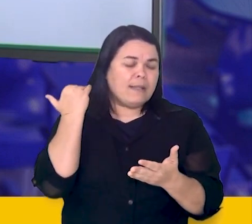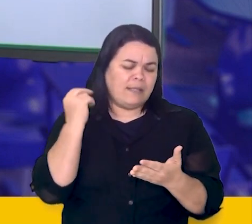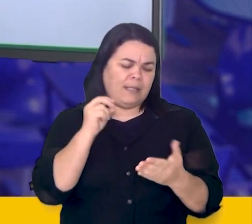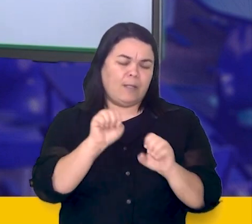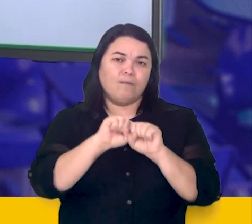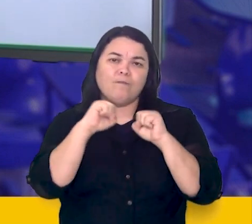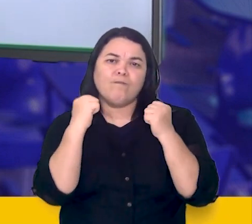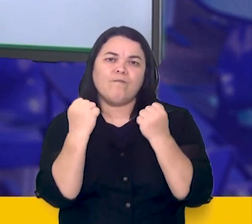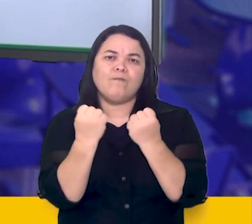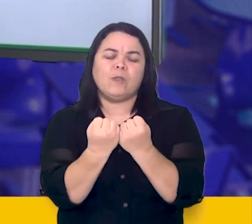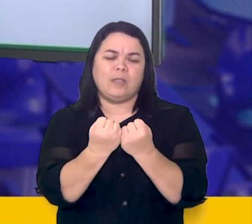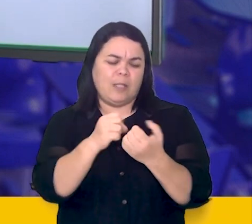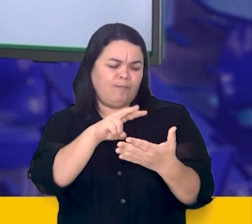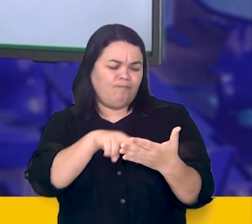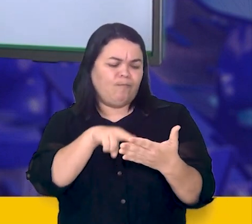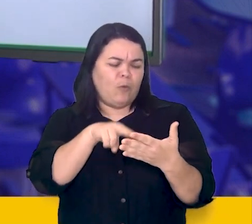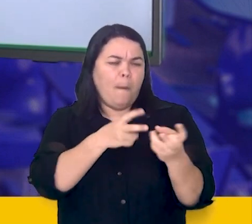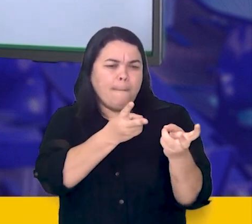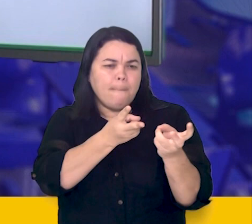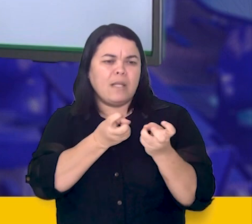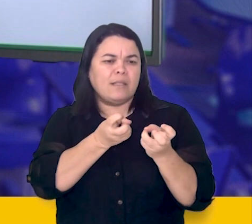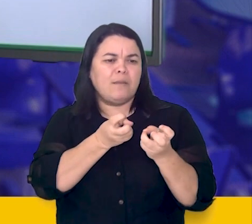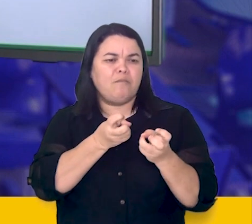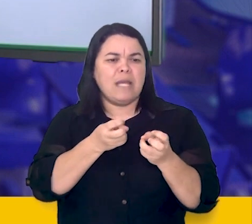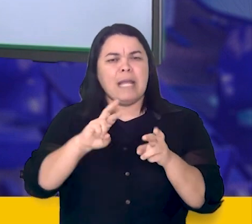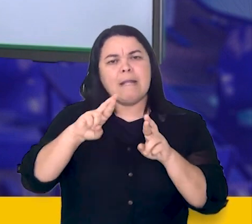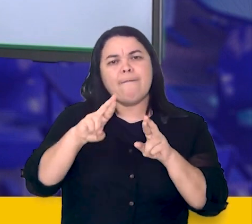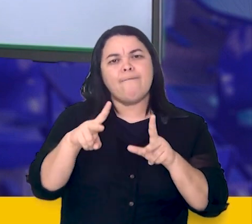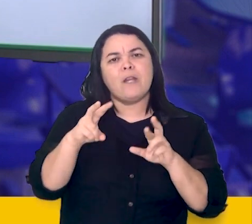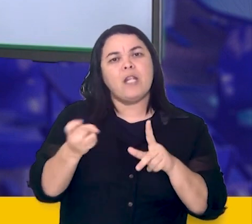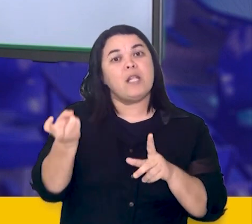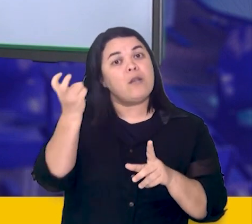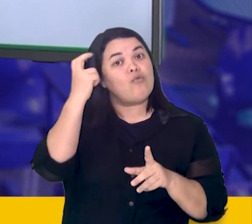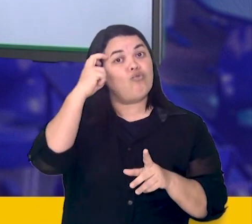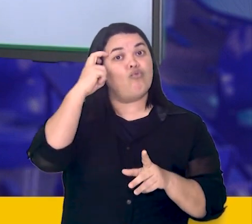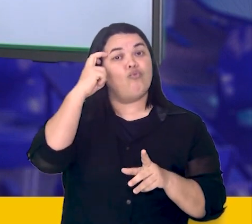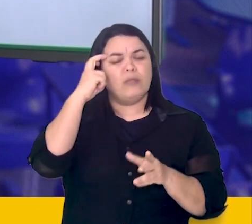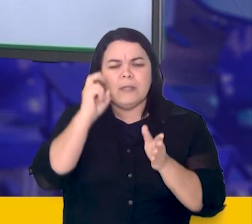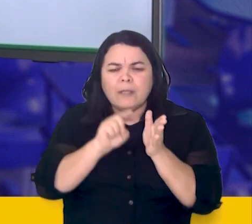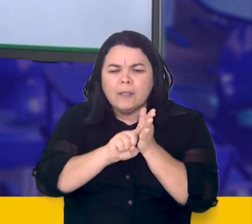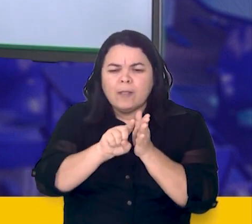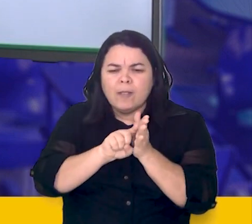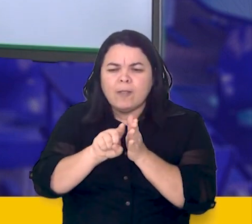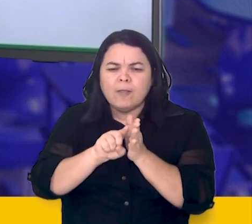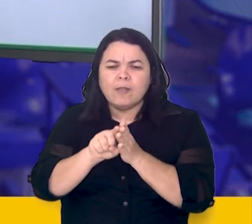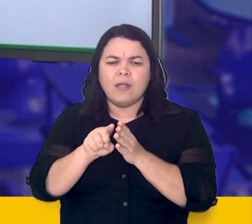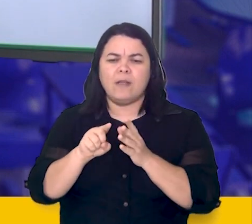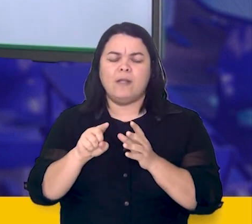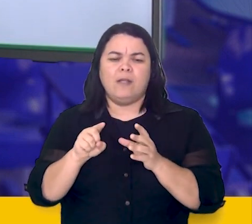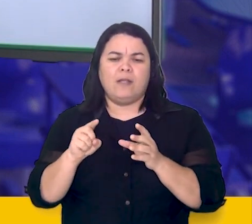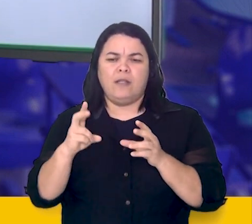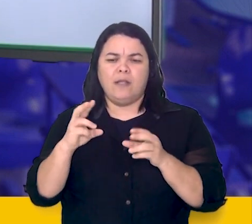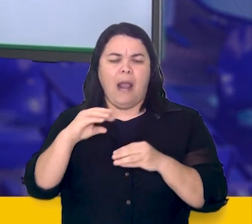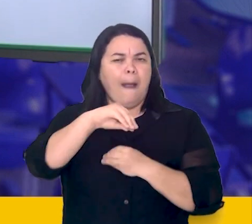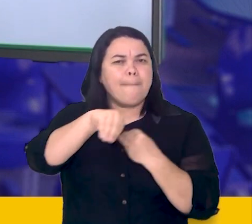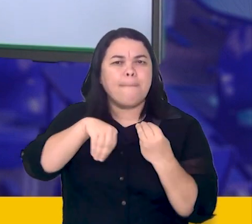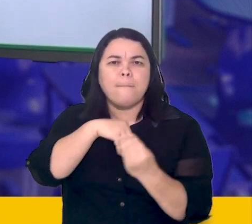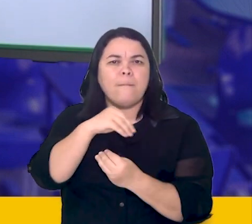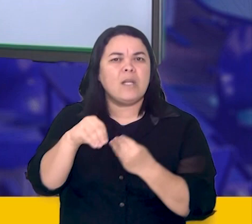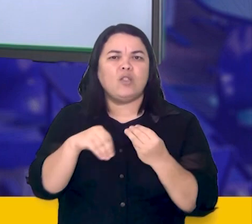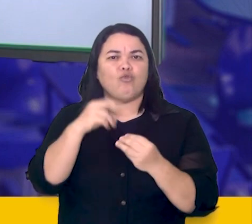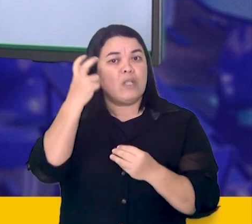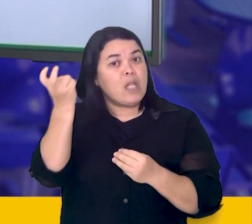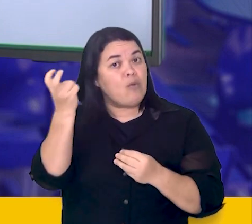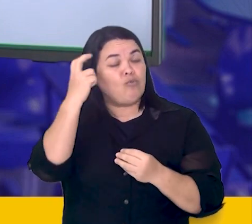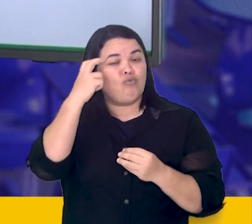outro, de observar diferentes culturas e analisar que nem sempre esses encontros eles foram benéficos para